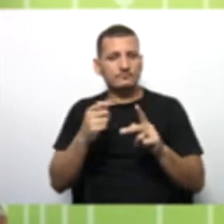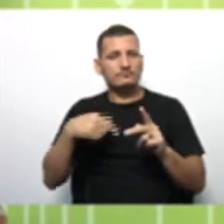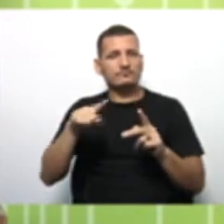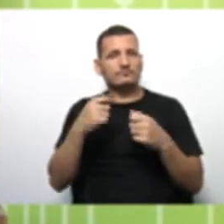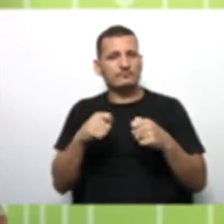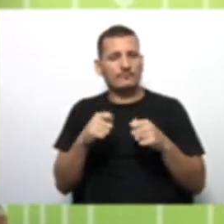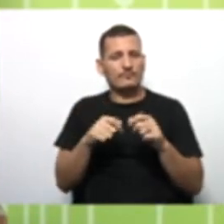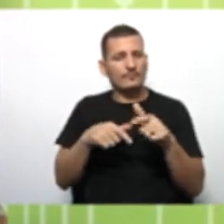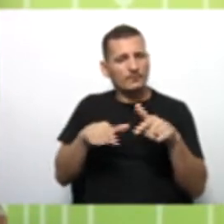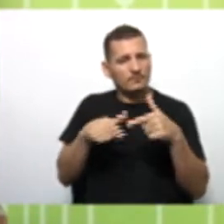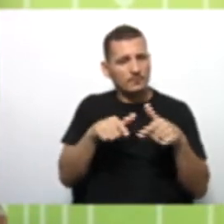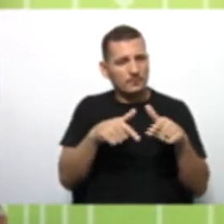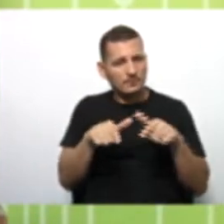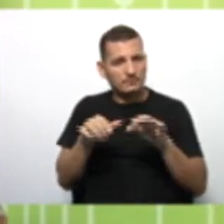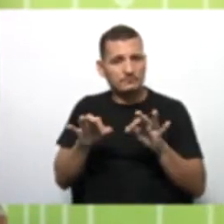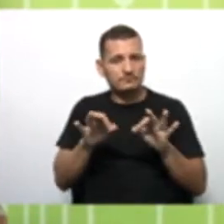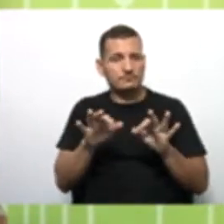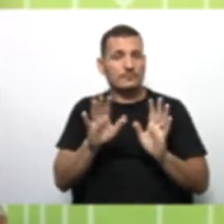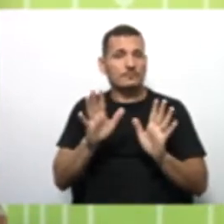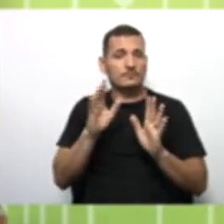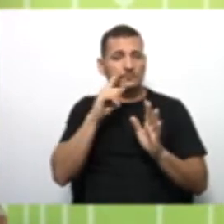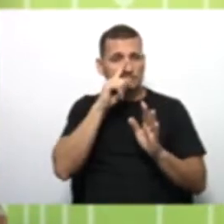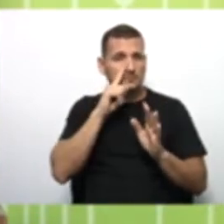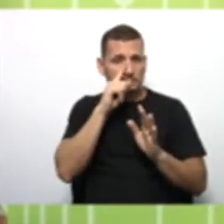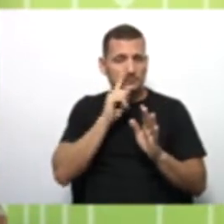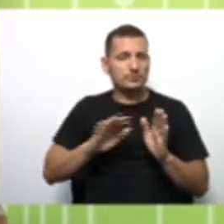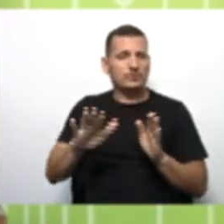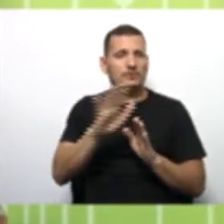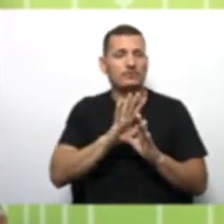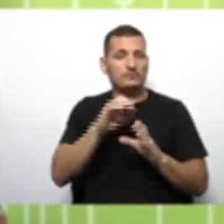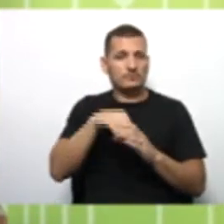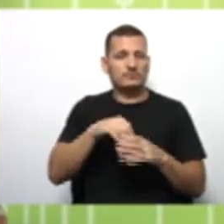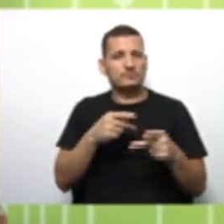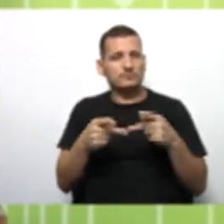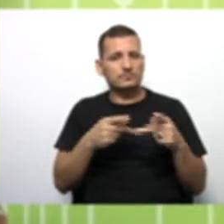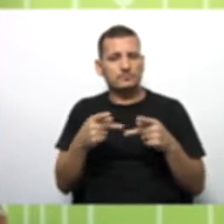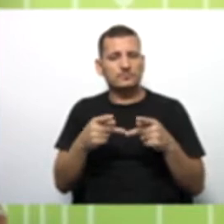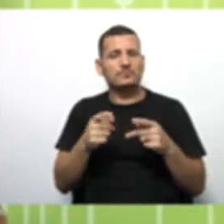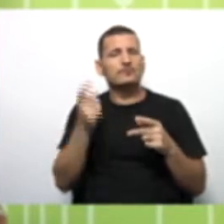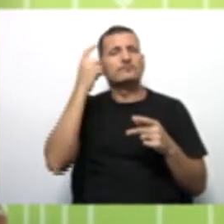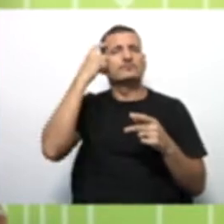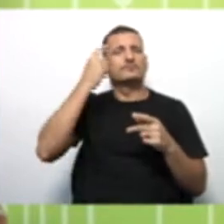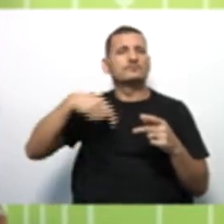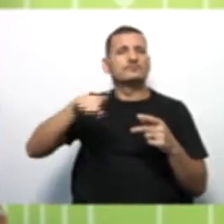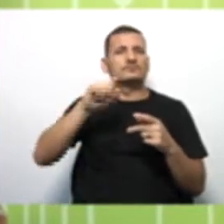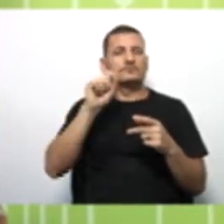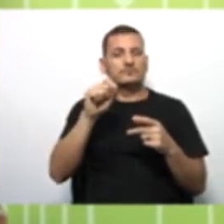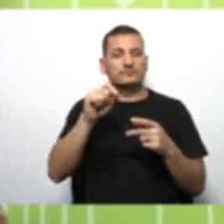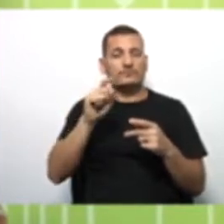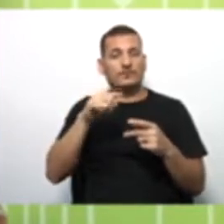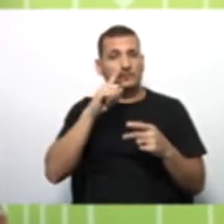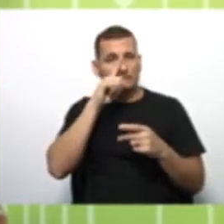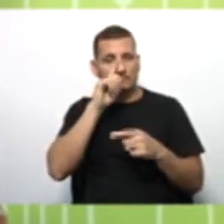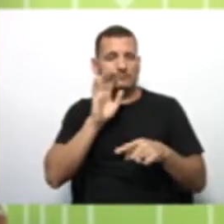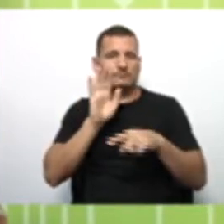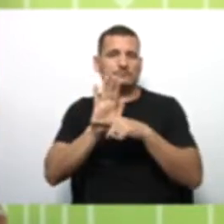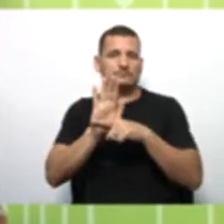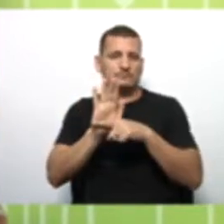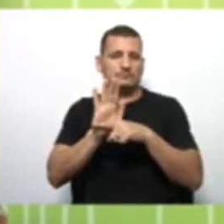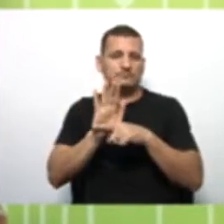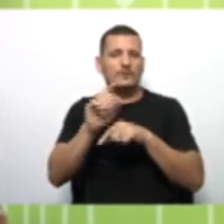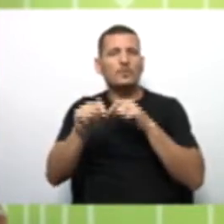trabalhar. Mas, quando a gente fala em risco, em geral, principalmente em projeto, o que vem na nossa cabeça é o risco negativo. É